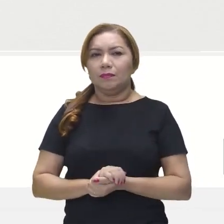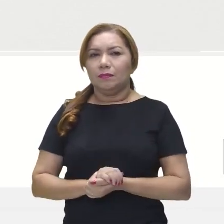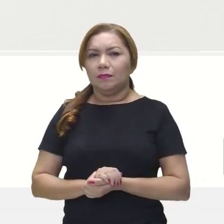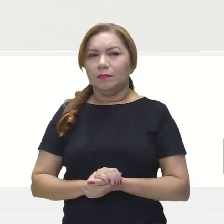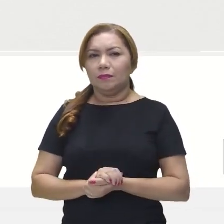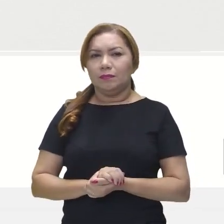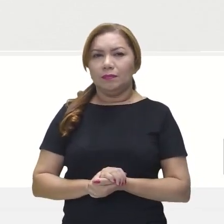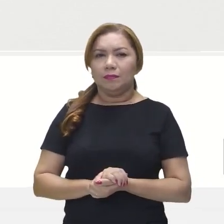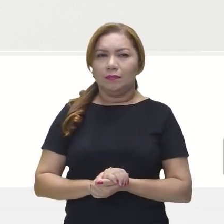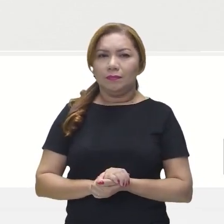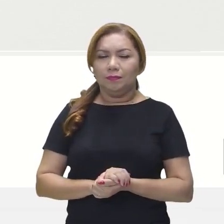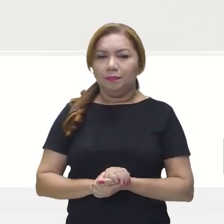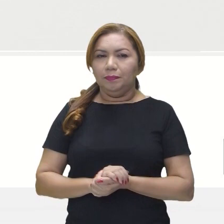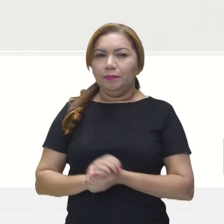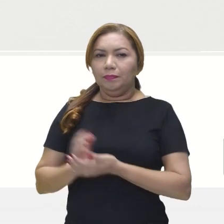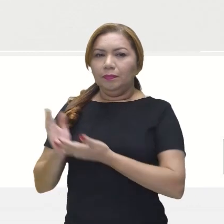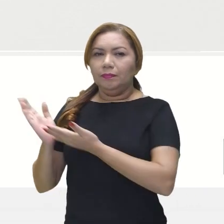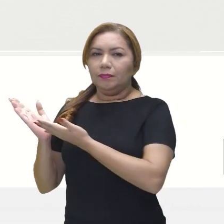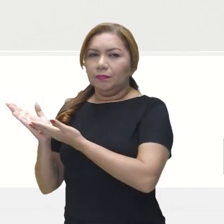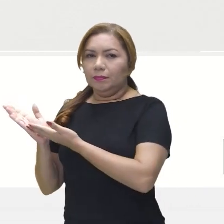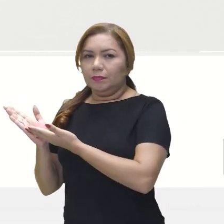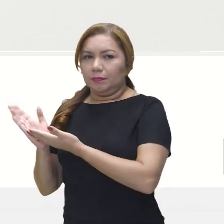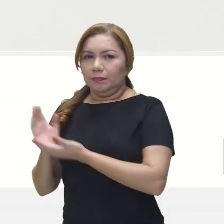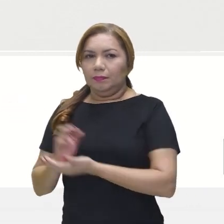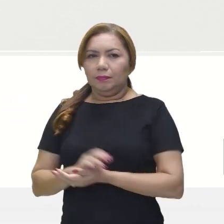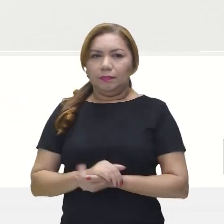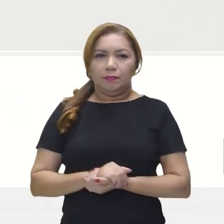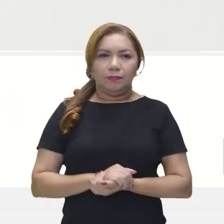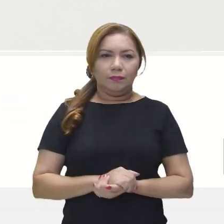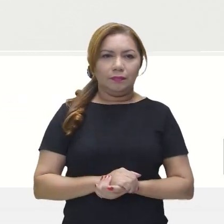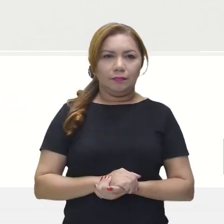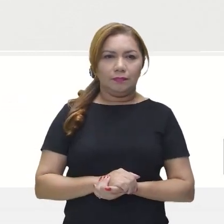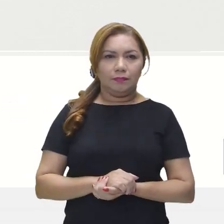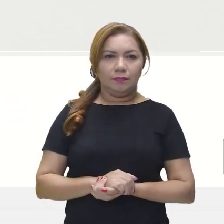ó. Fiz um corte de 15